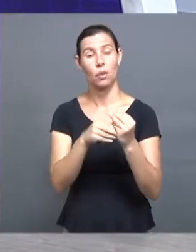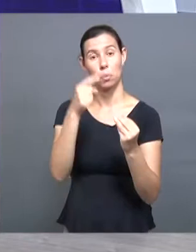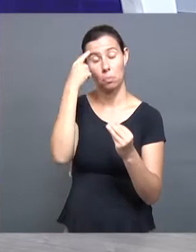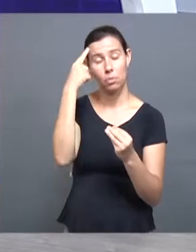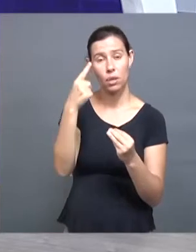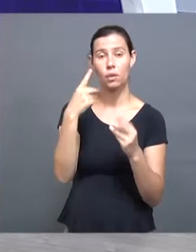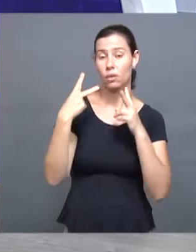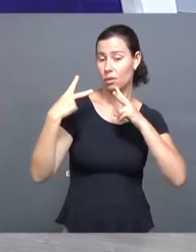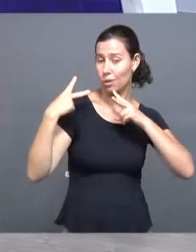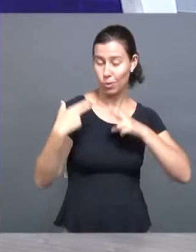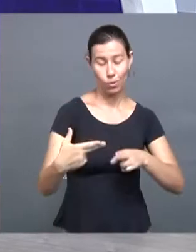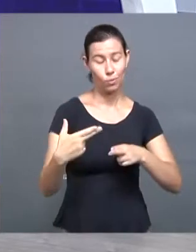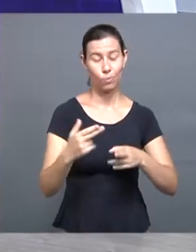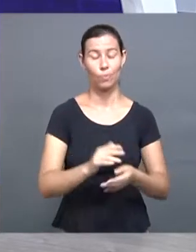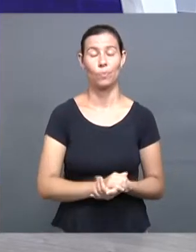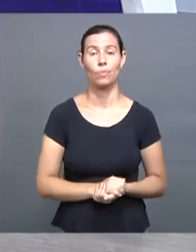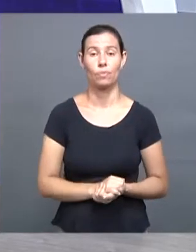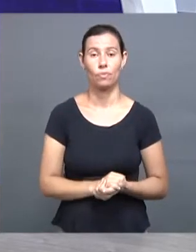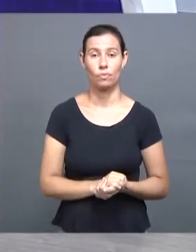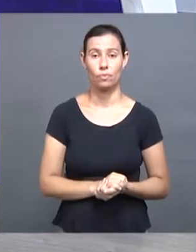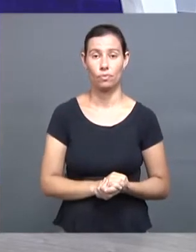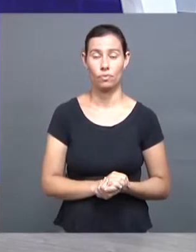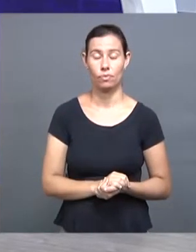mesma forma que você, Rafael.